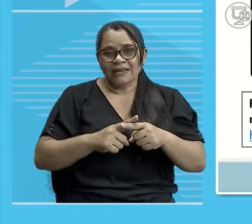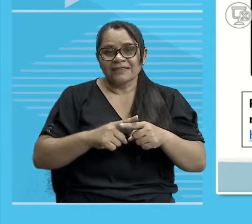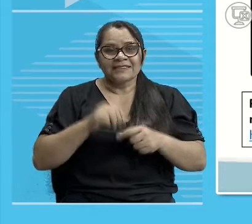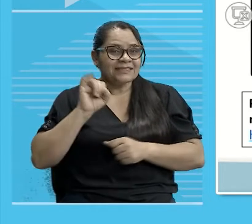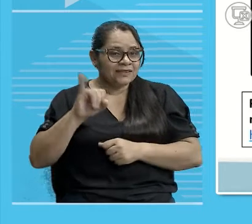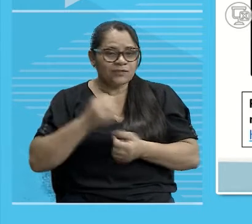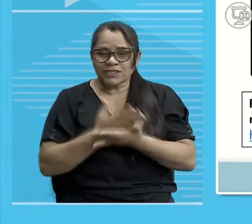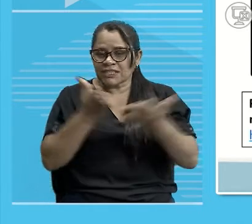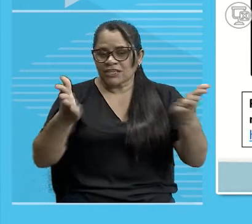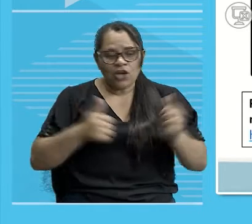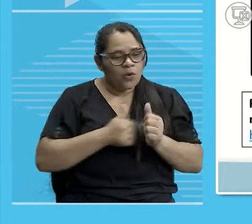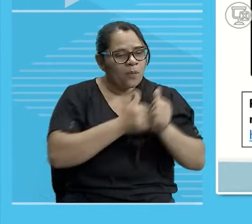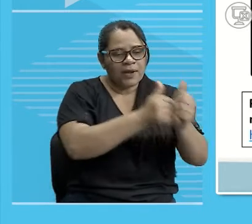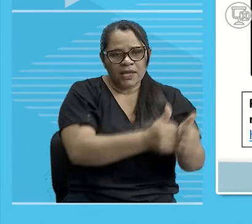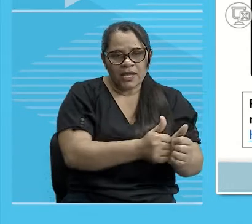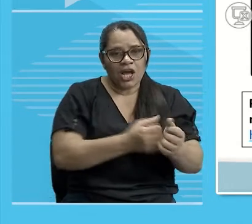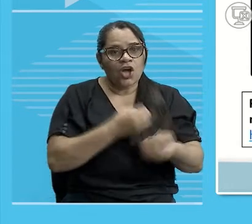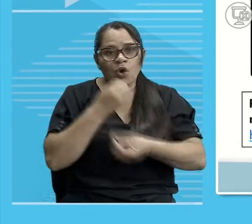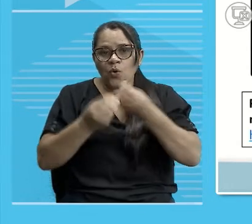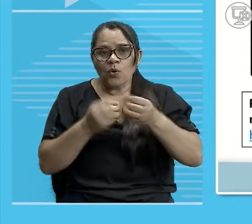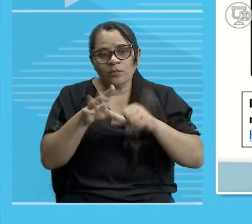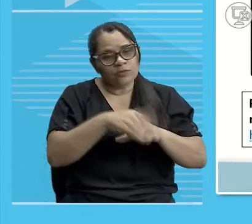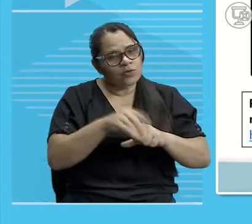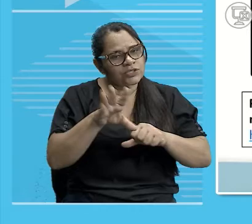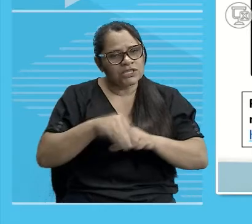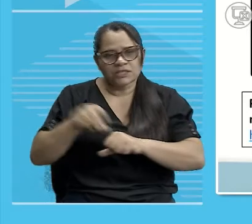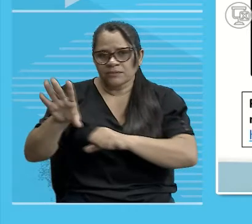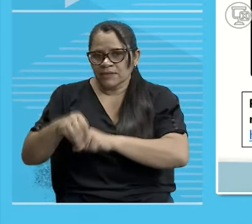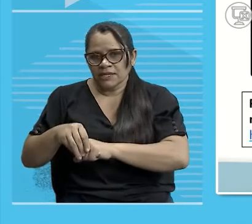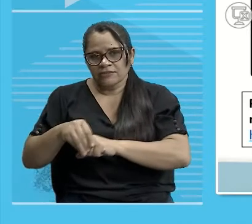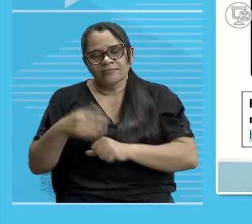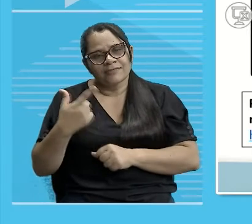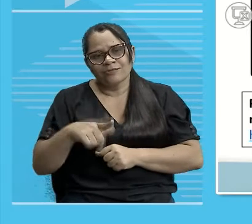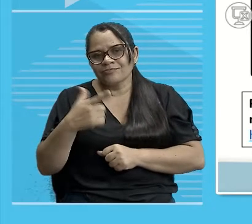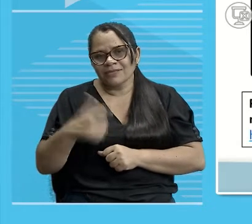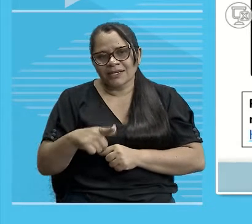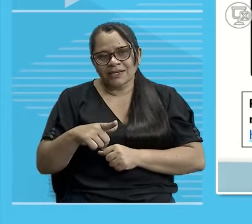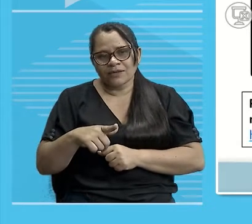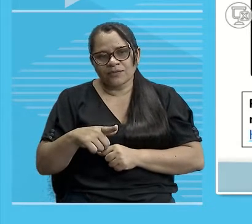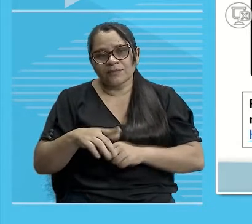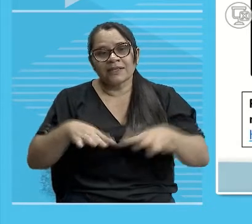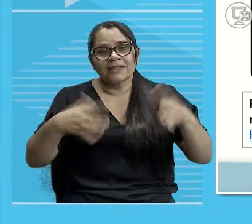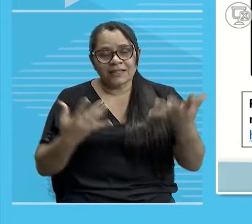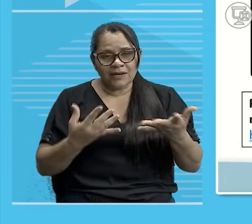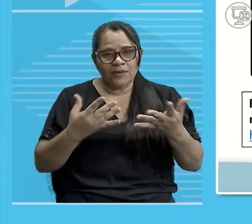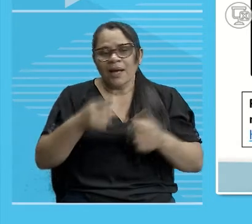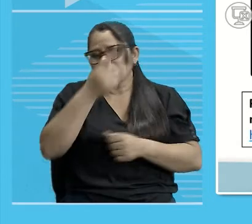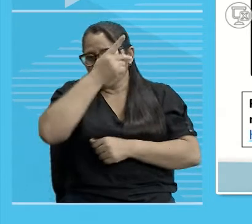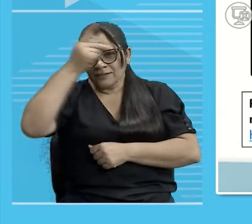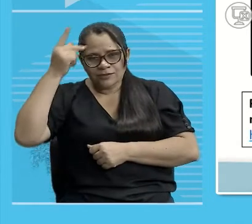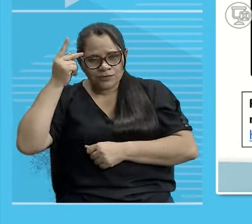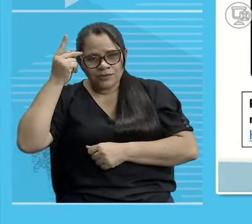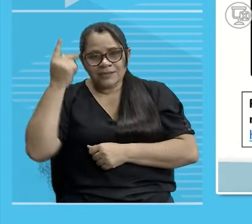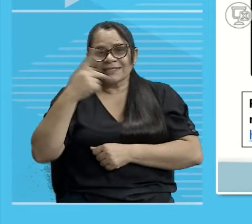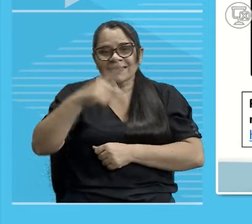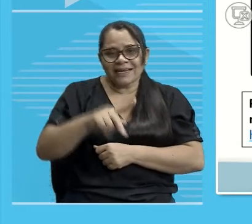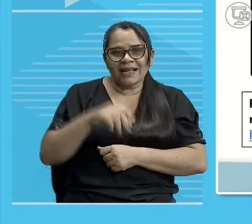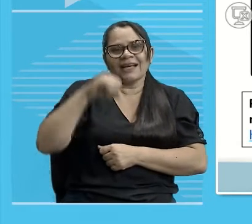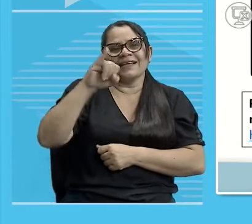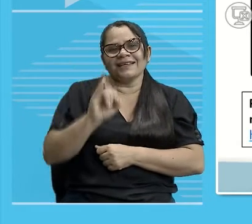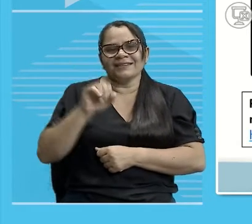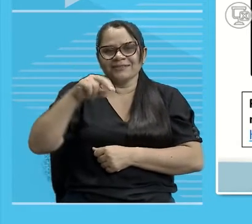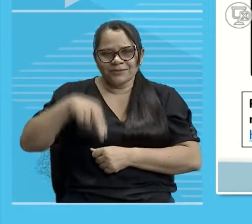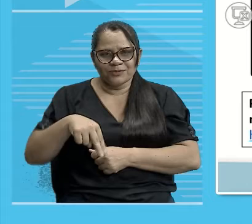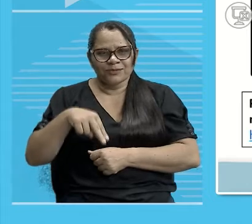um inútil você vai poder cantar aquela música do a gente somos inútil